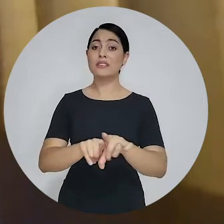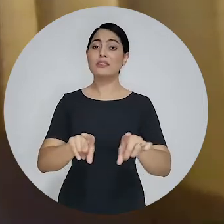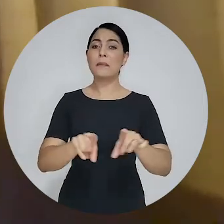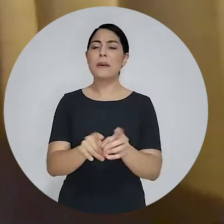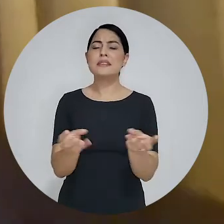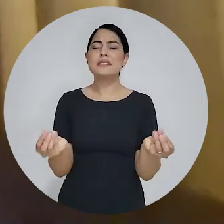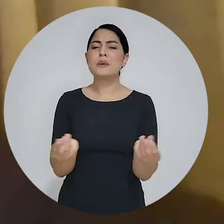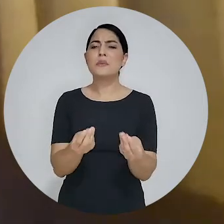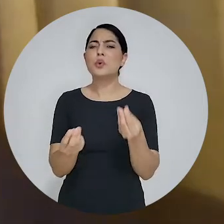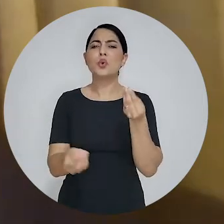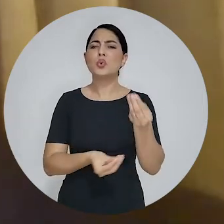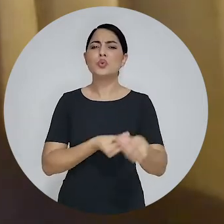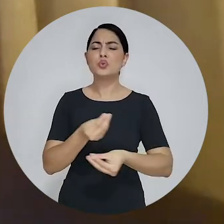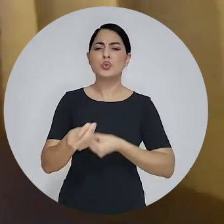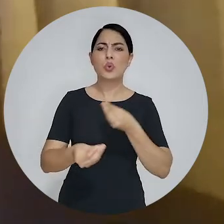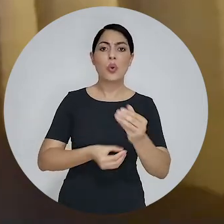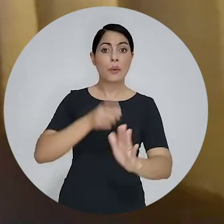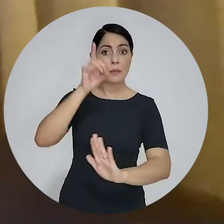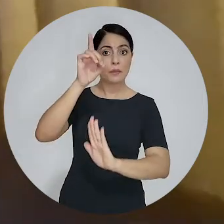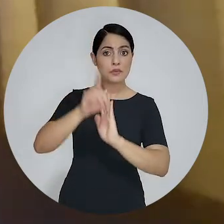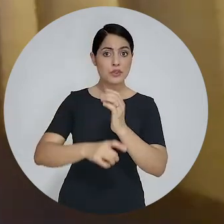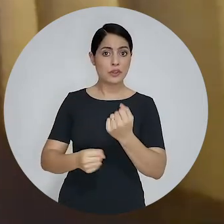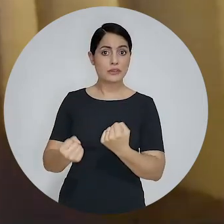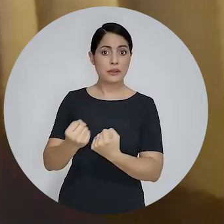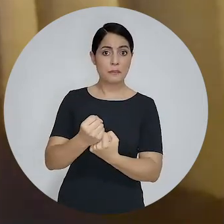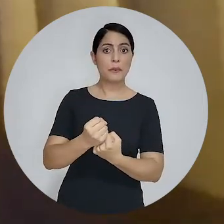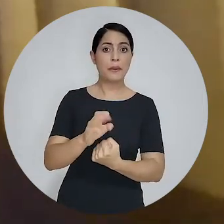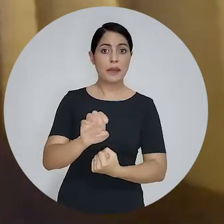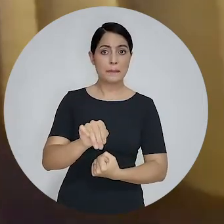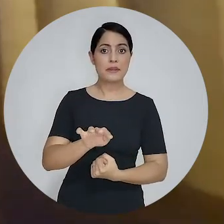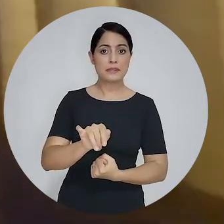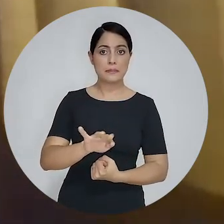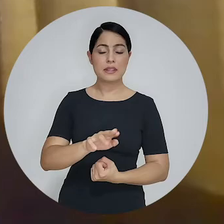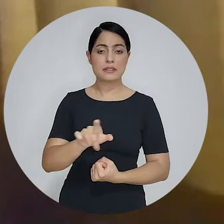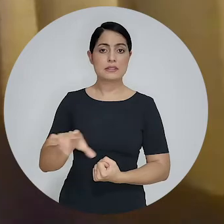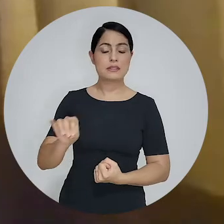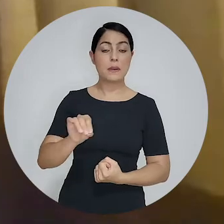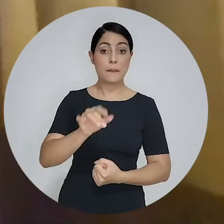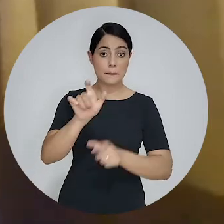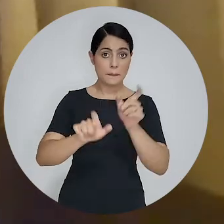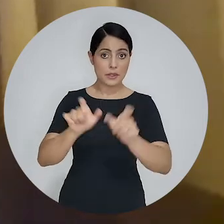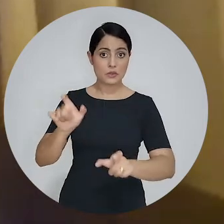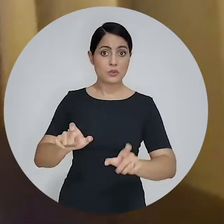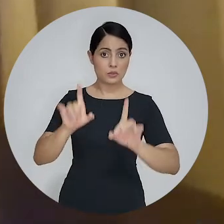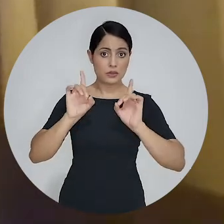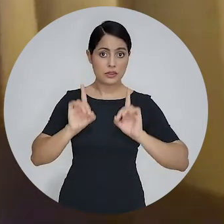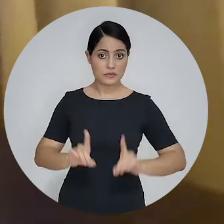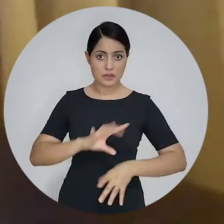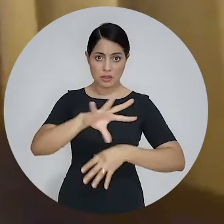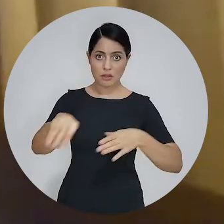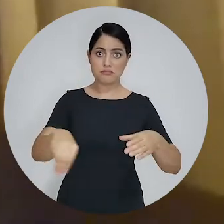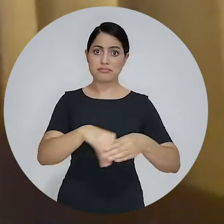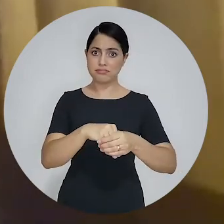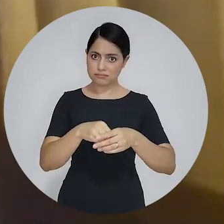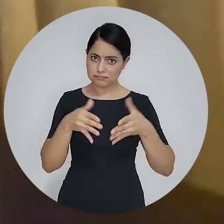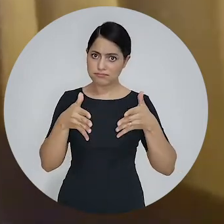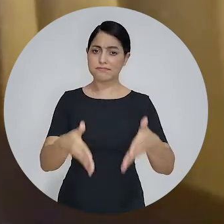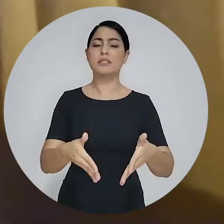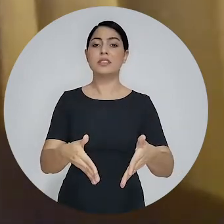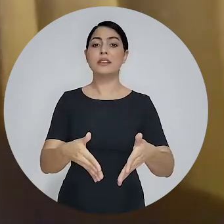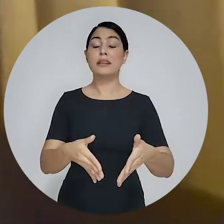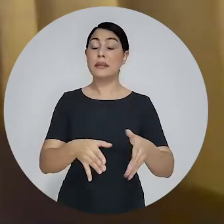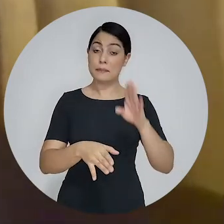a mobilização no sentido da emancipação, da inclusão das pessoas com deficiência e, de modo ainda